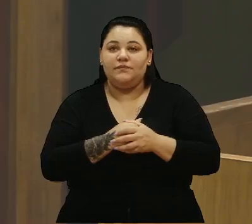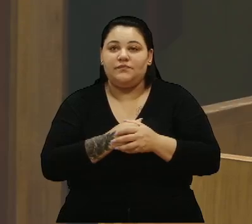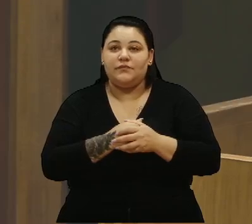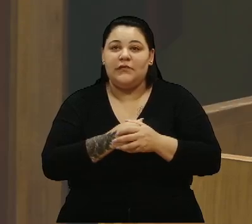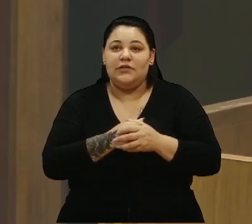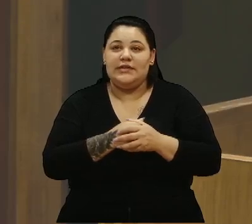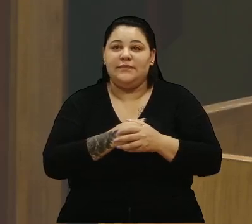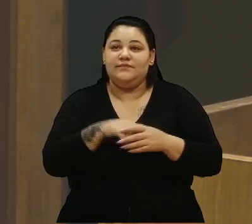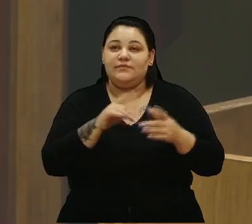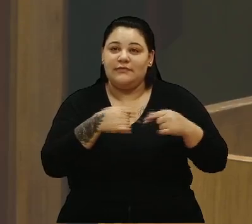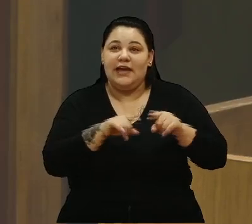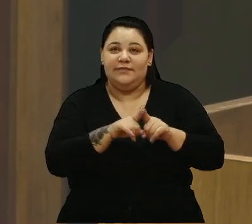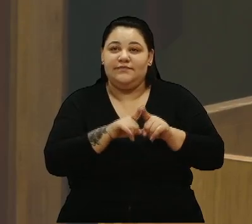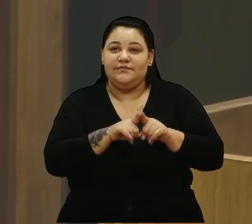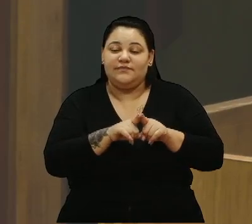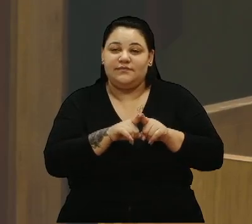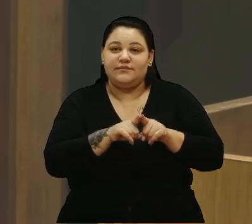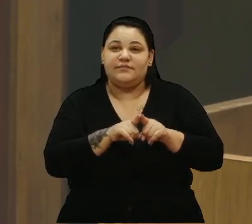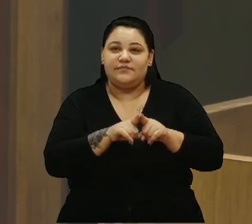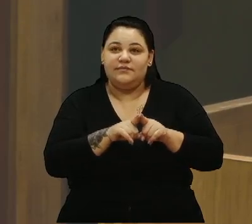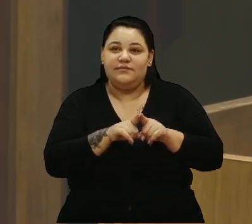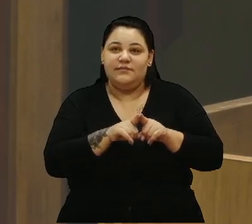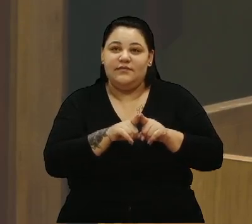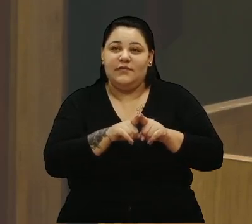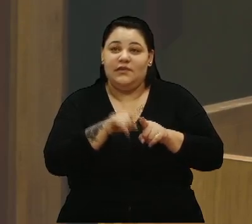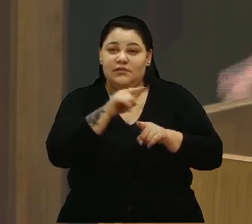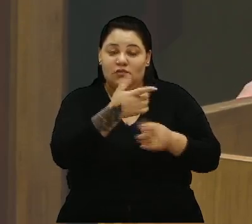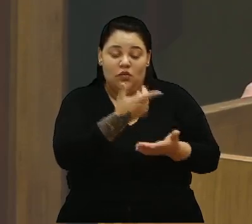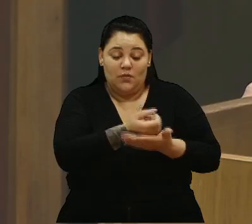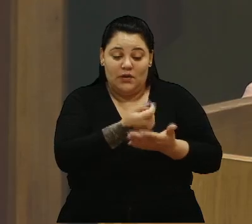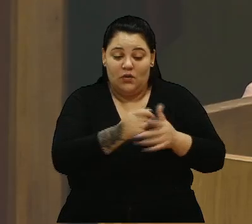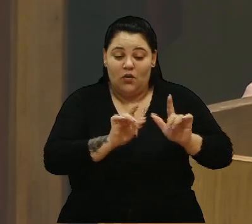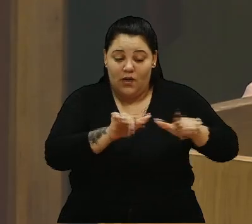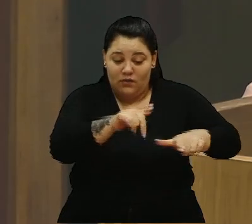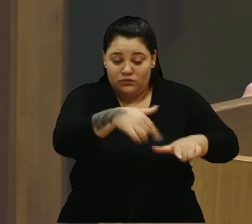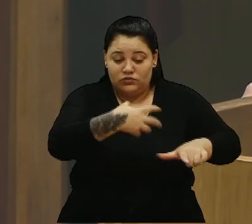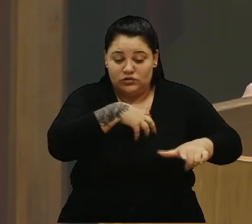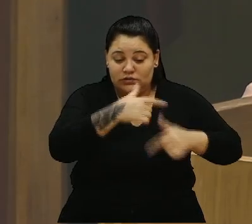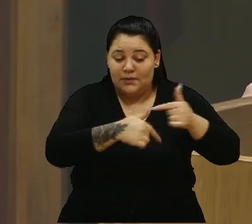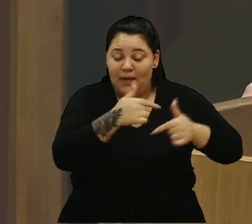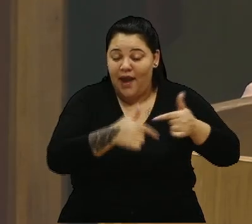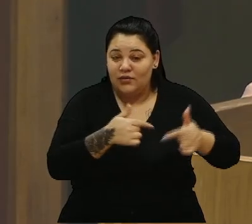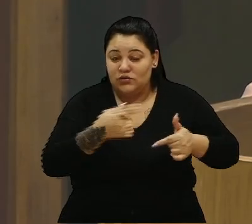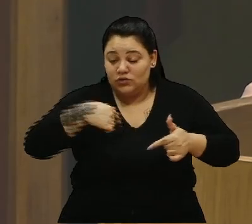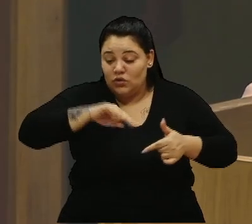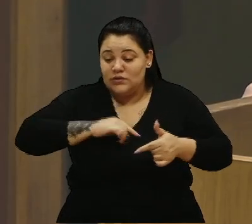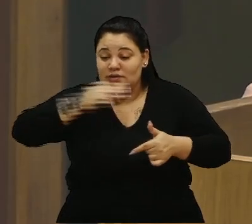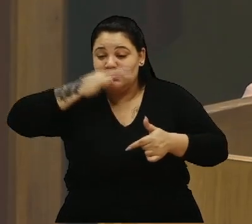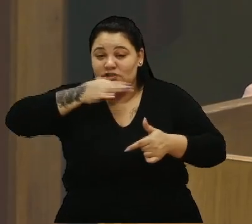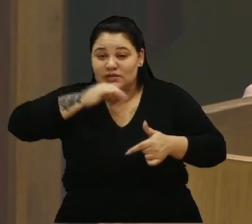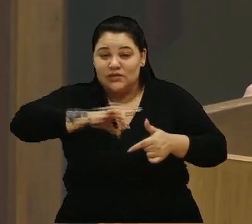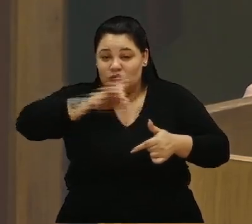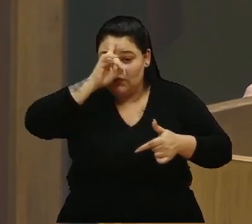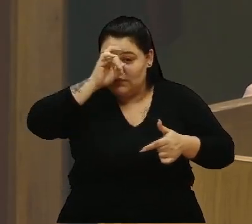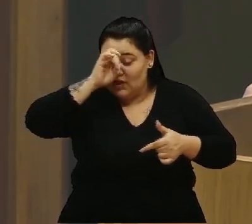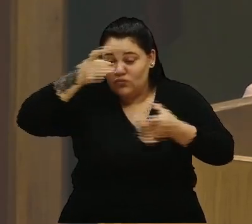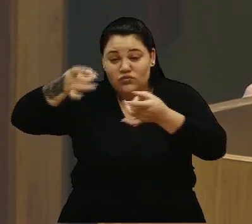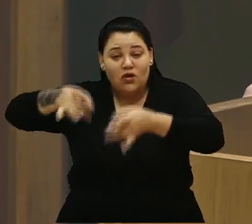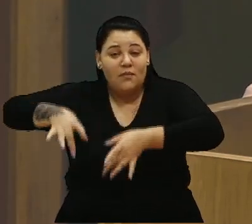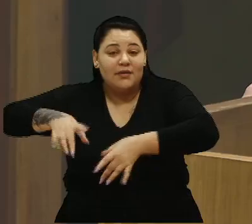vão comprar quando precisarem, de alguma forma, de serviço, e nós, em Caxias, com o hospital, com vaga